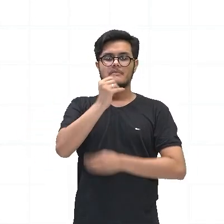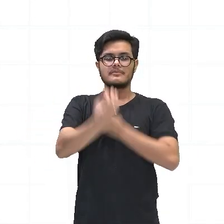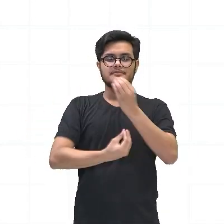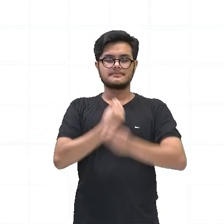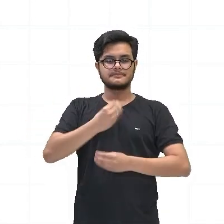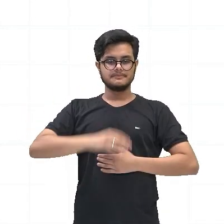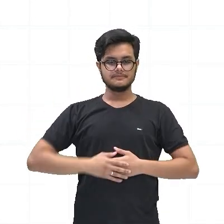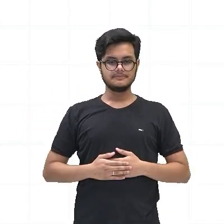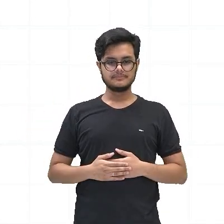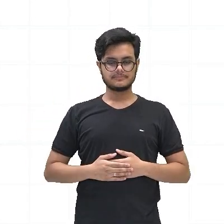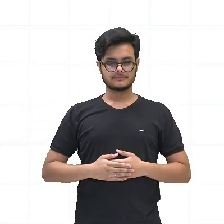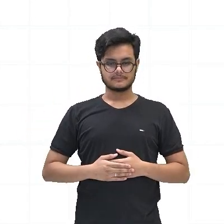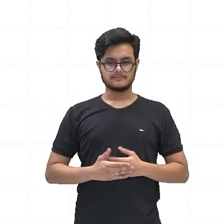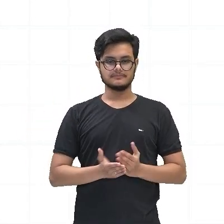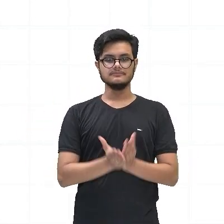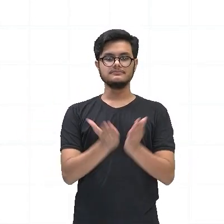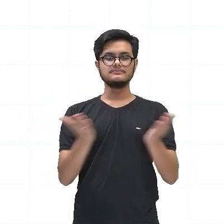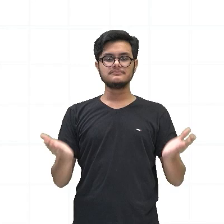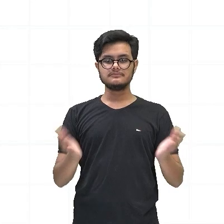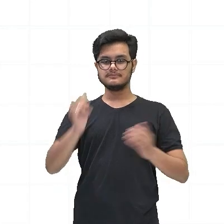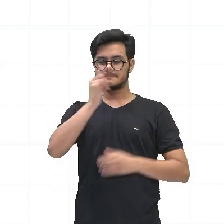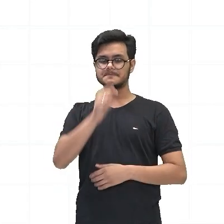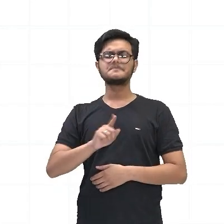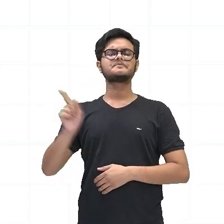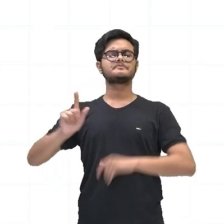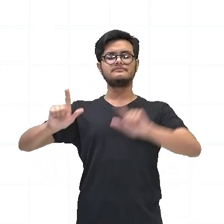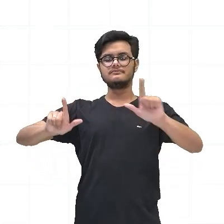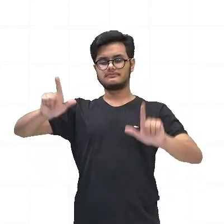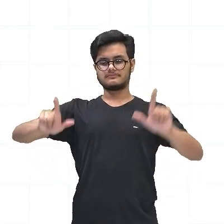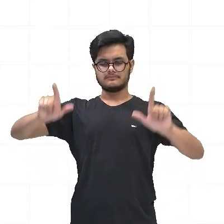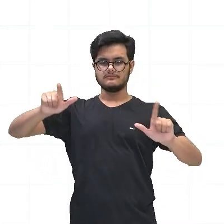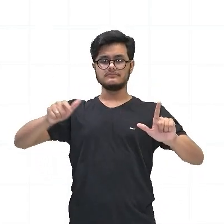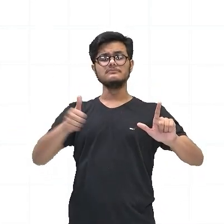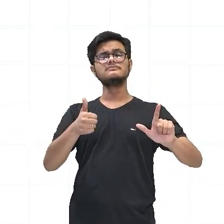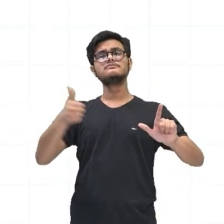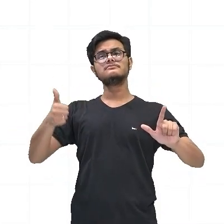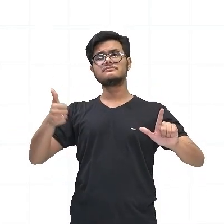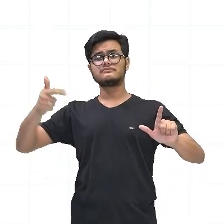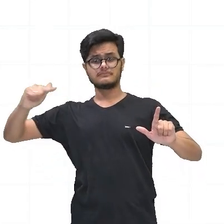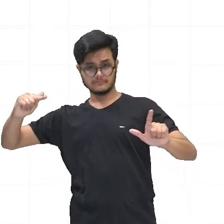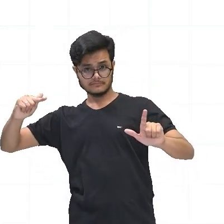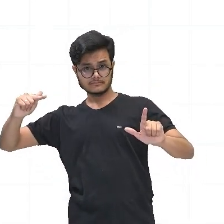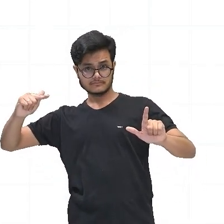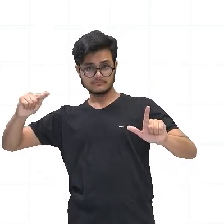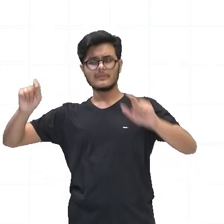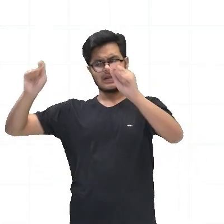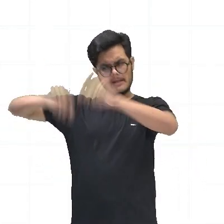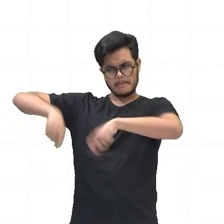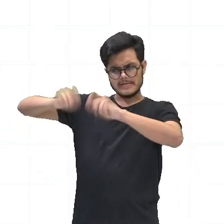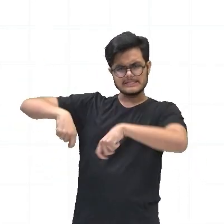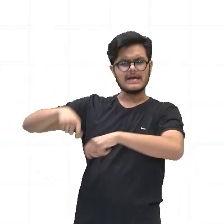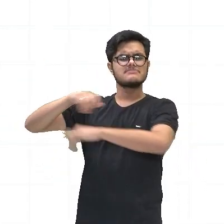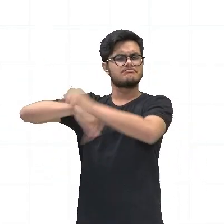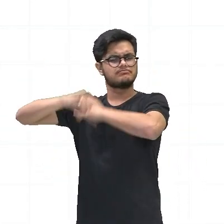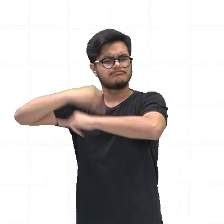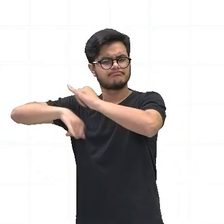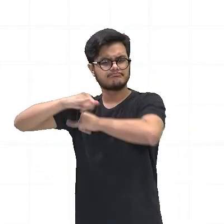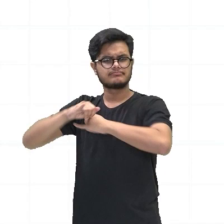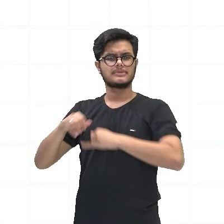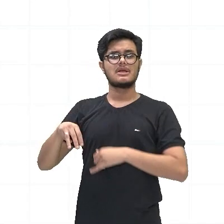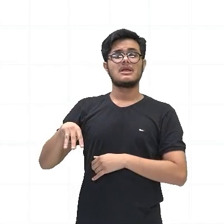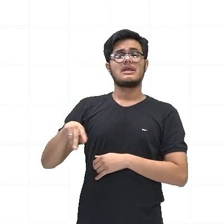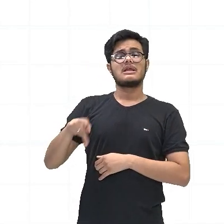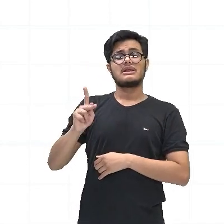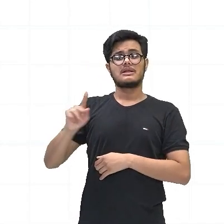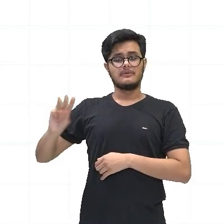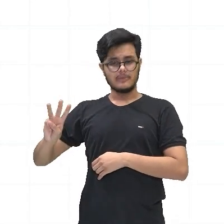só, para tanto, vamos considerar que essa TV possui uma potência de 117 watts, né? Então, você vai transformar